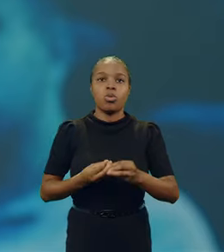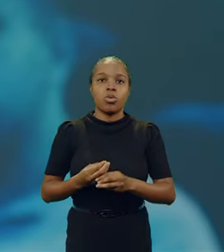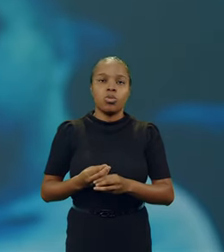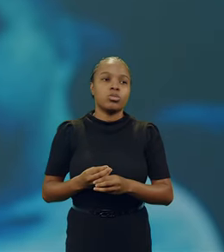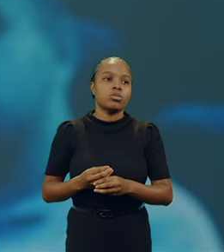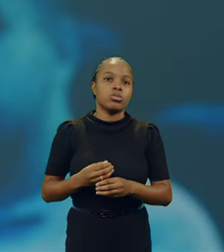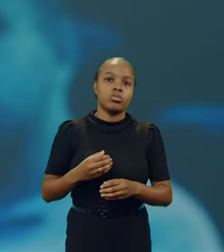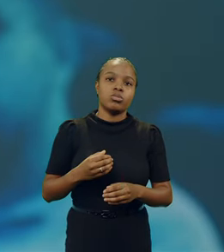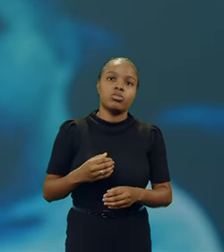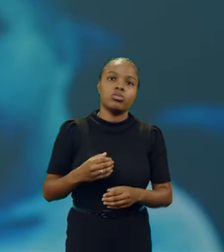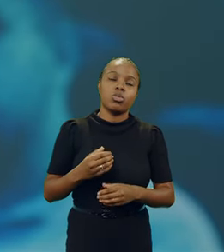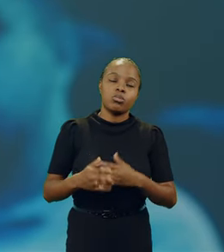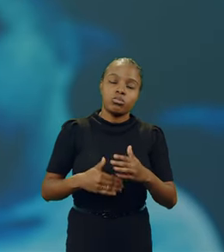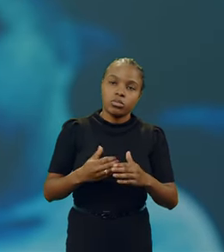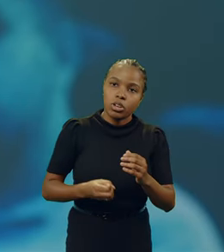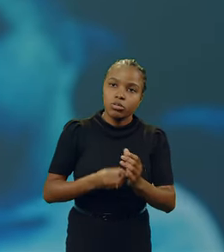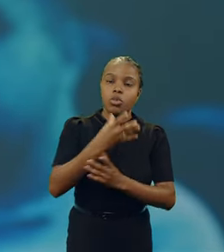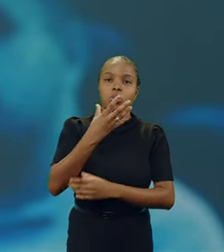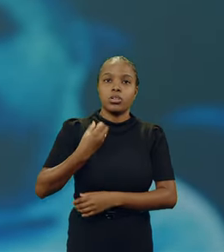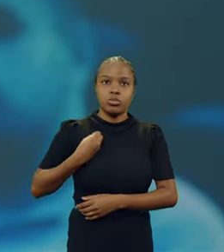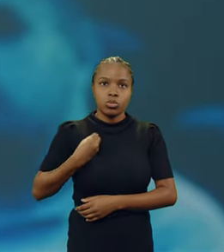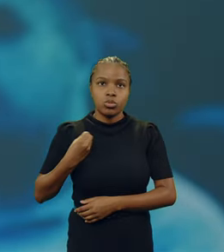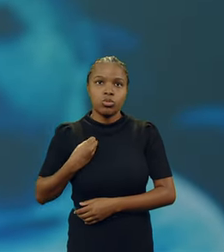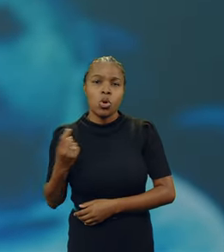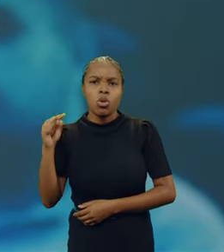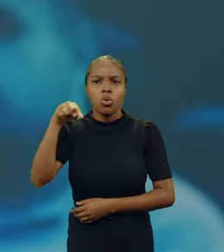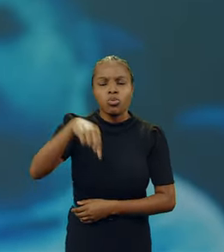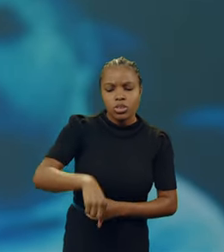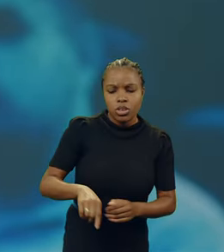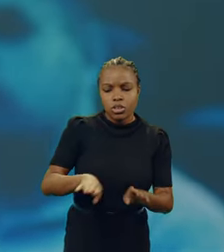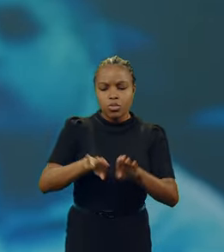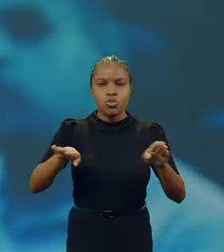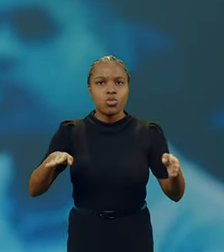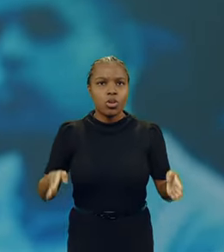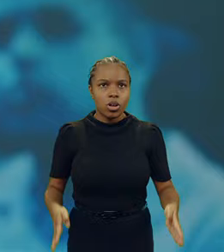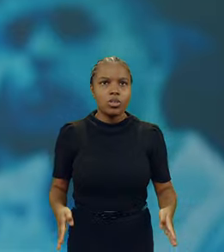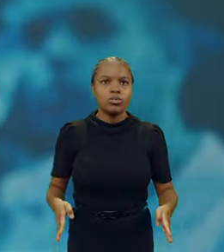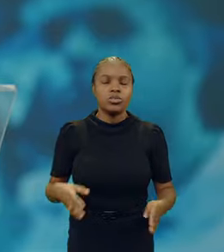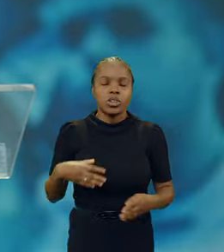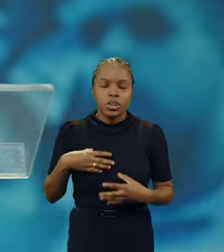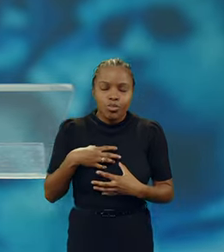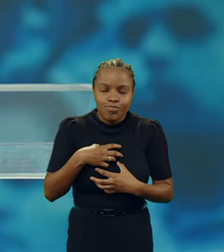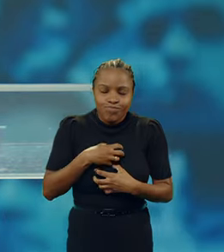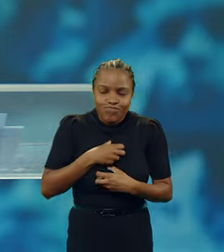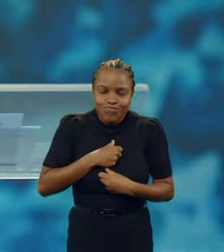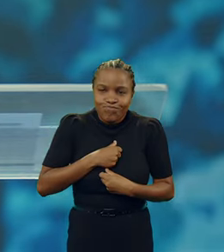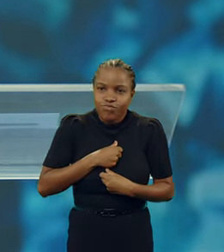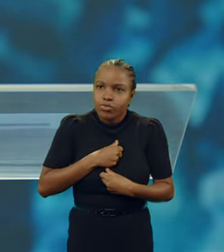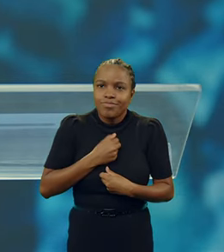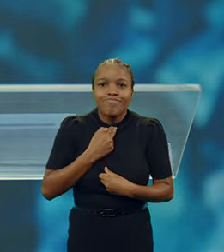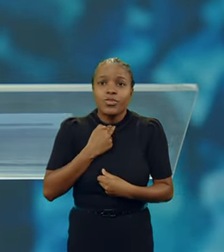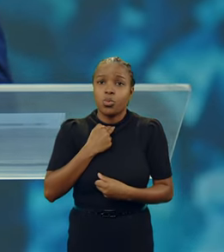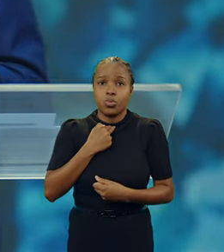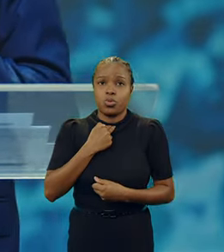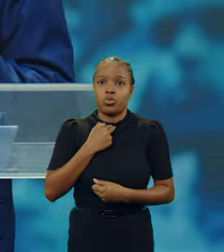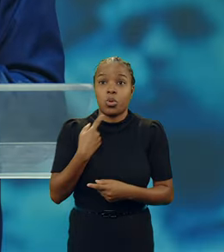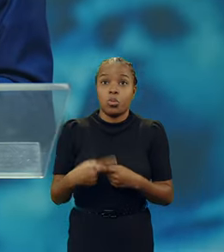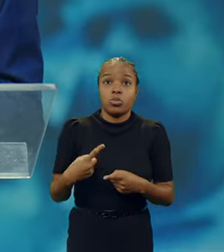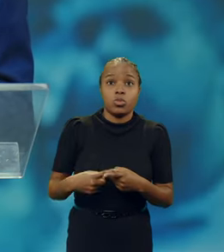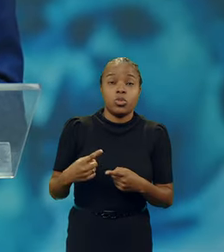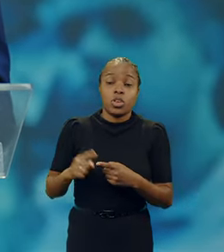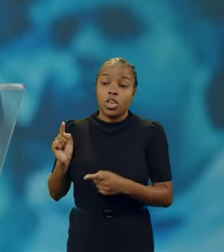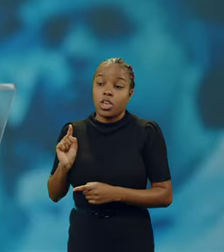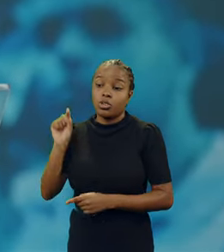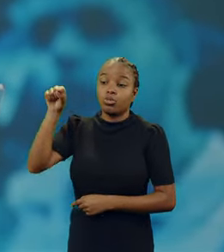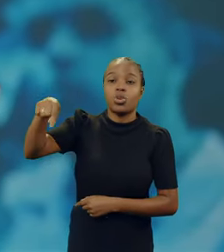informações, daqueles números. E eu desci aqui para o altar, um dia em angústia, eu falei, não pode. Chegaram lá o pessoal